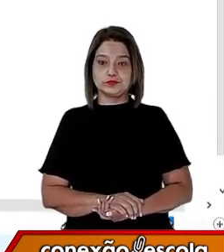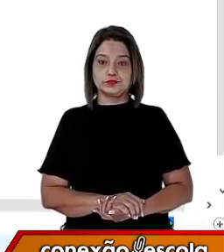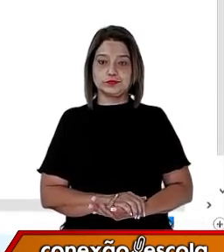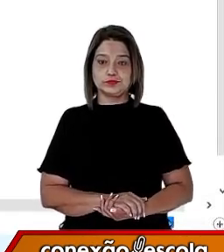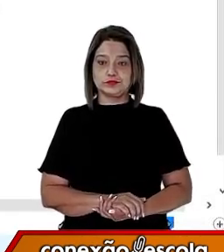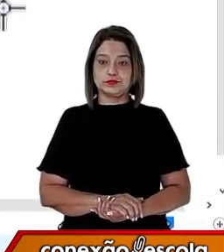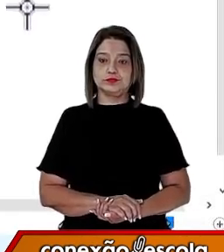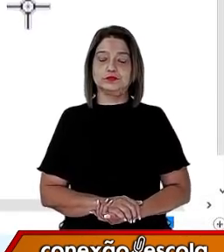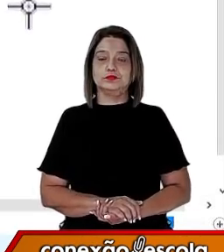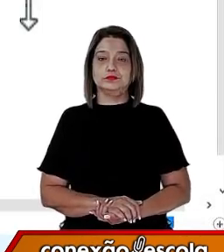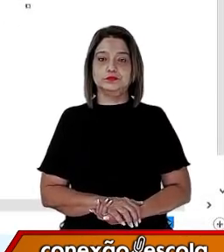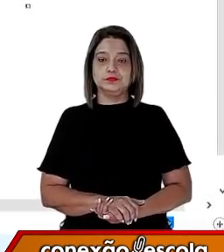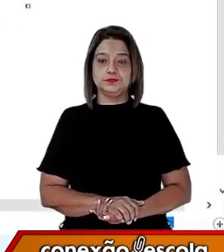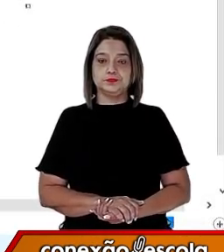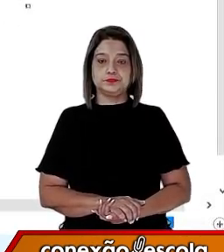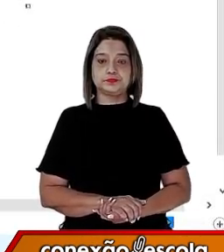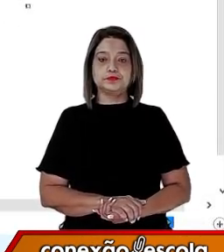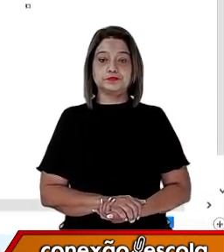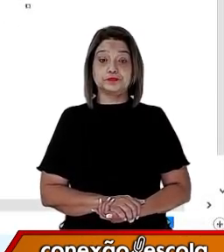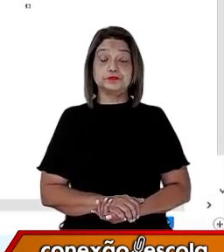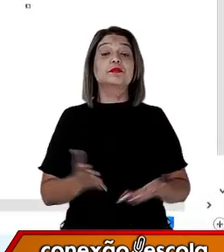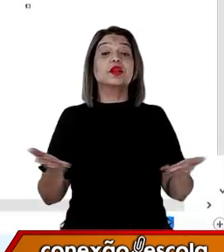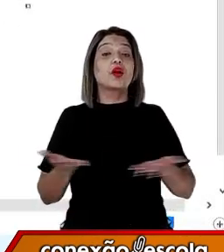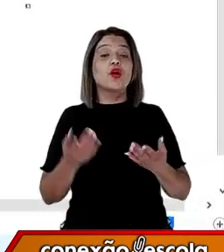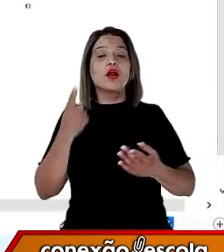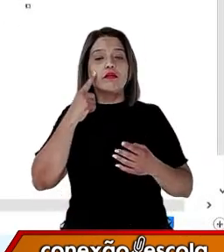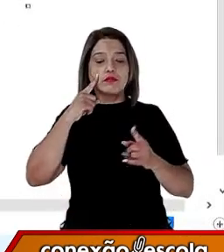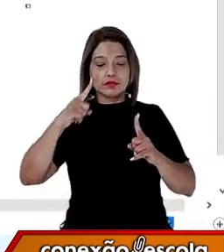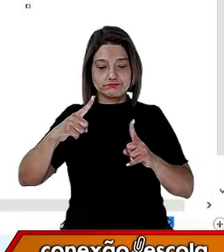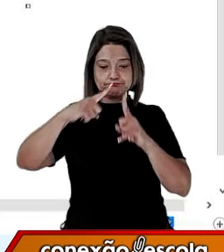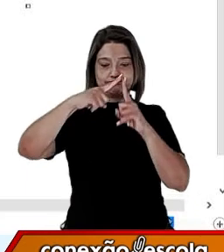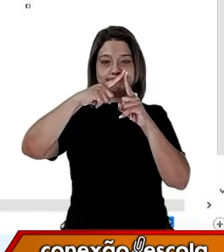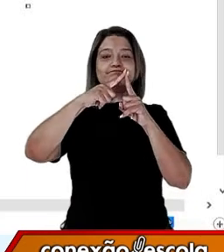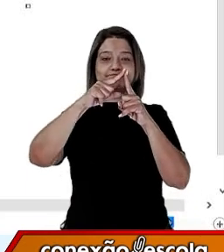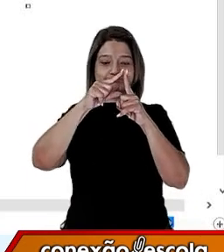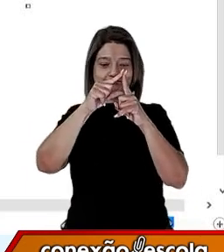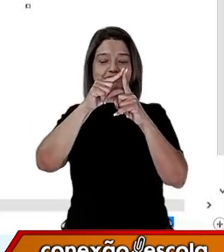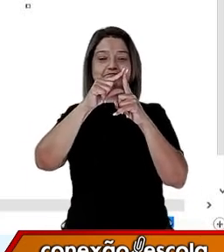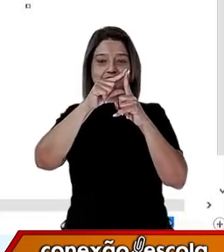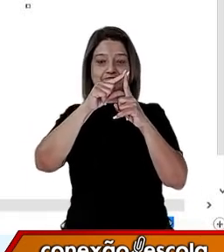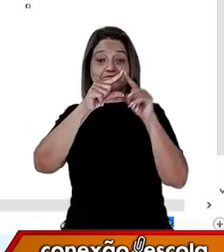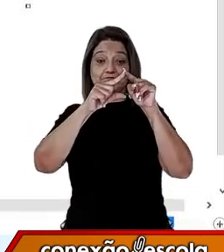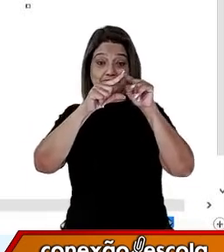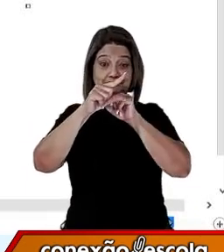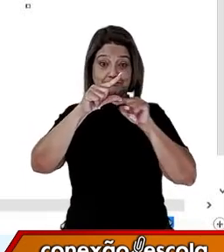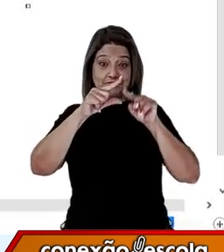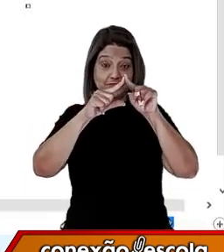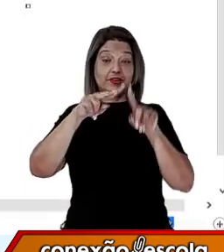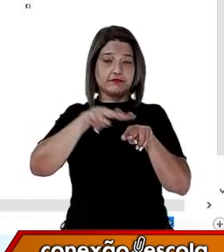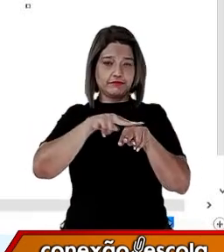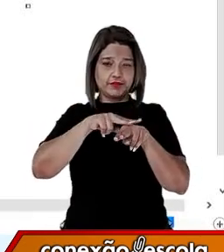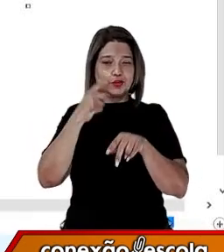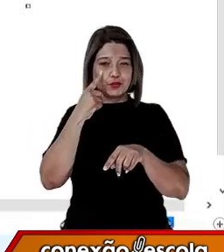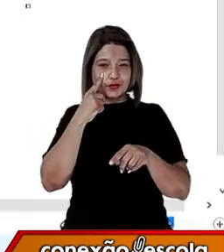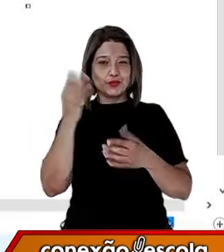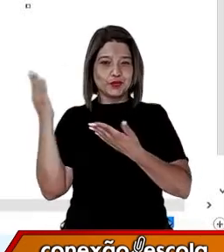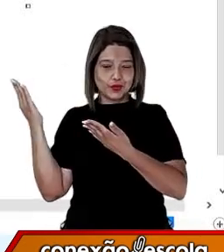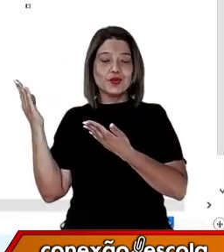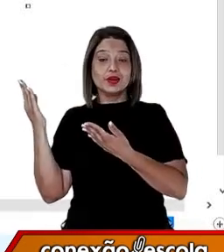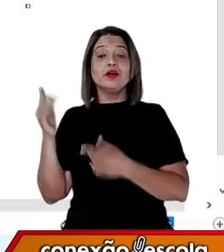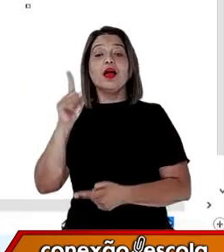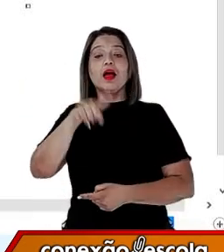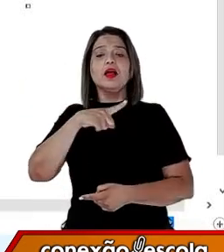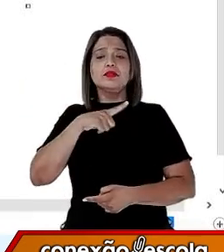isto do outro lado. Subindo aqui, para fazer a vela dessa figura que lembra um barquinho, eu tenho